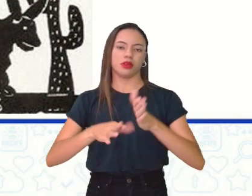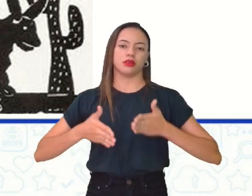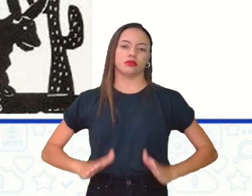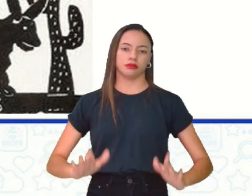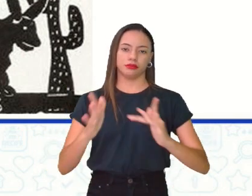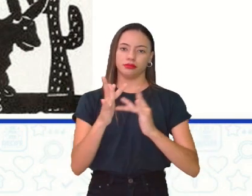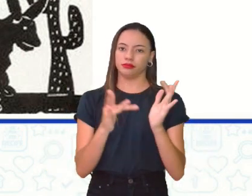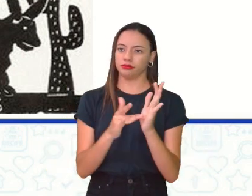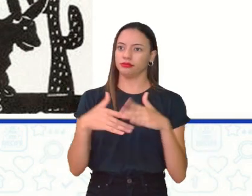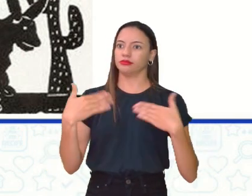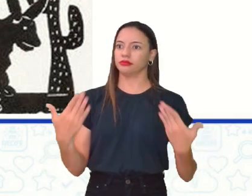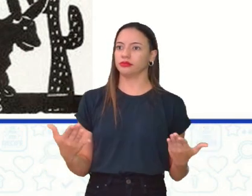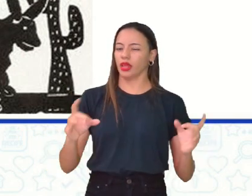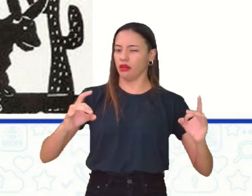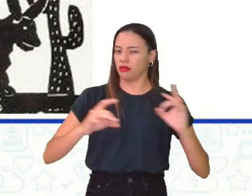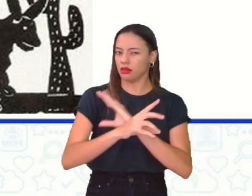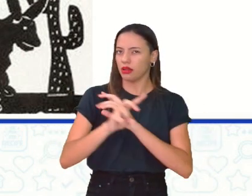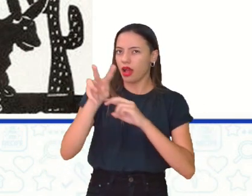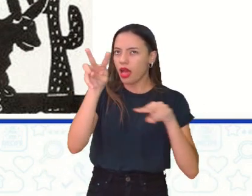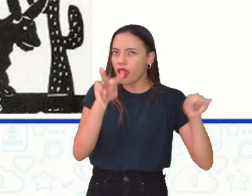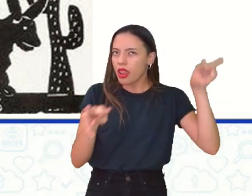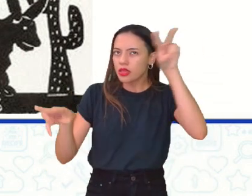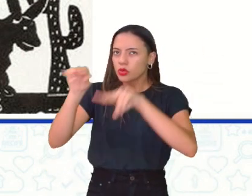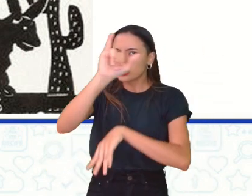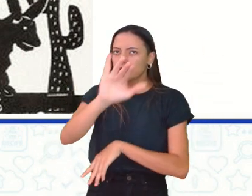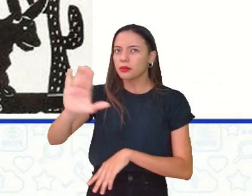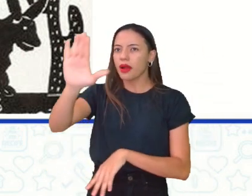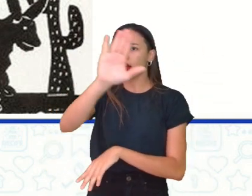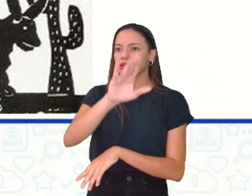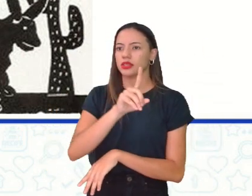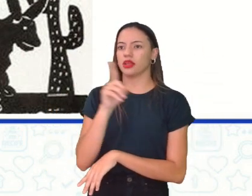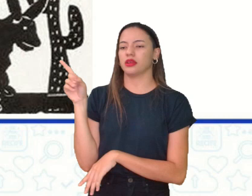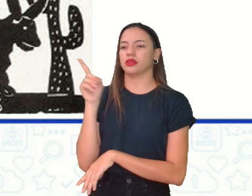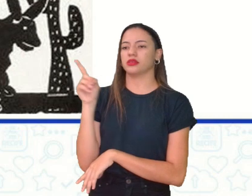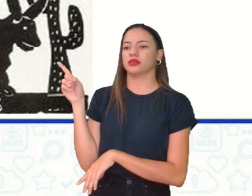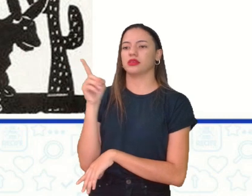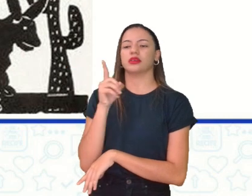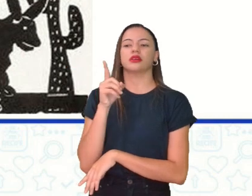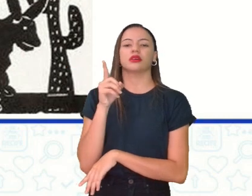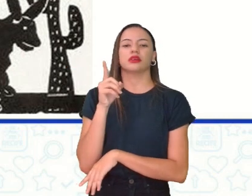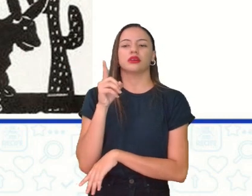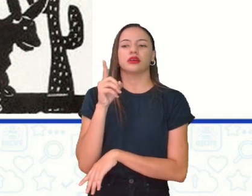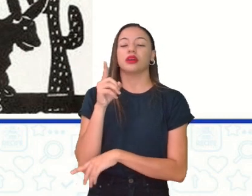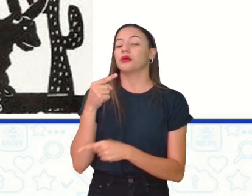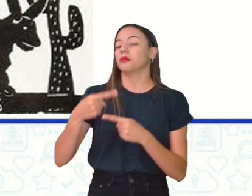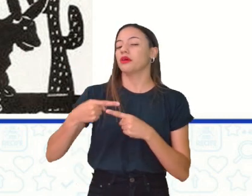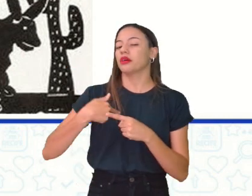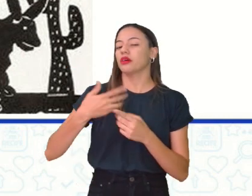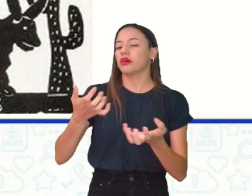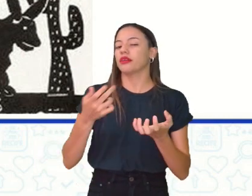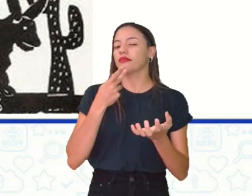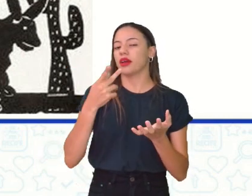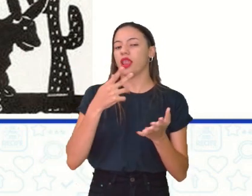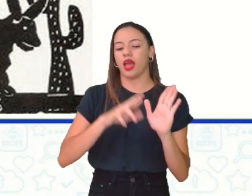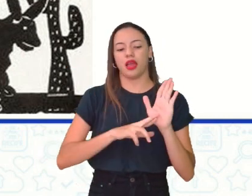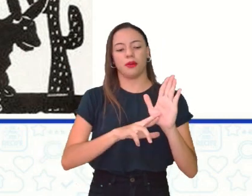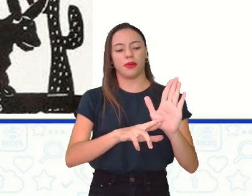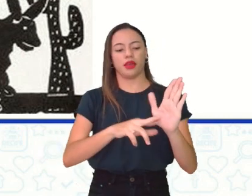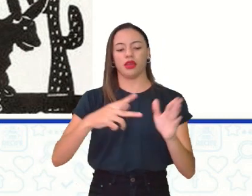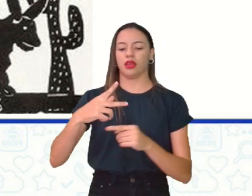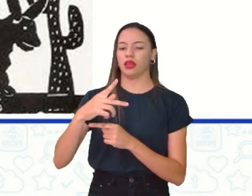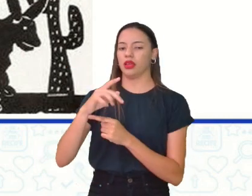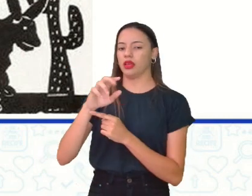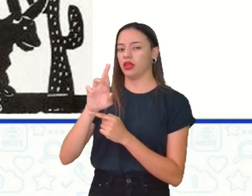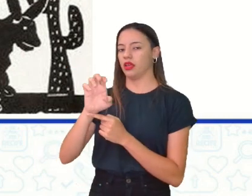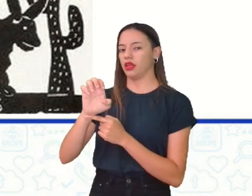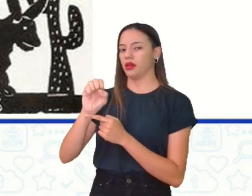concluindo essa leitura de imagens com o presépio de J. Borges, porque agora eu quero falar um pouquinho sobre essa representação que é o